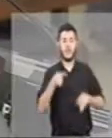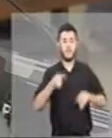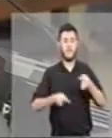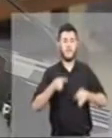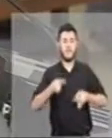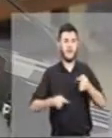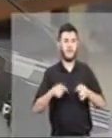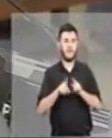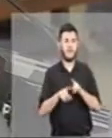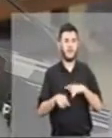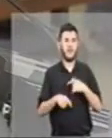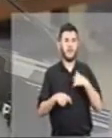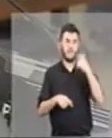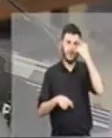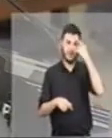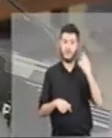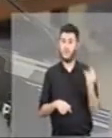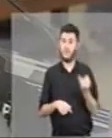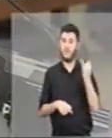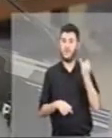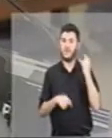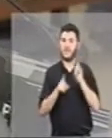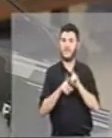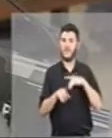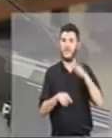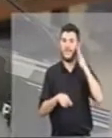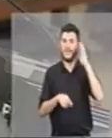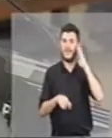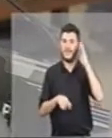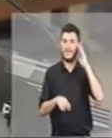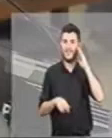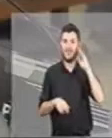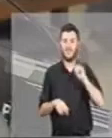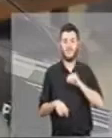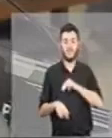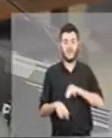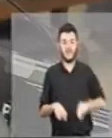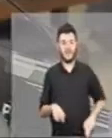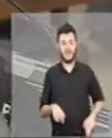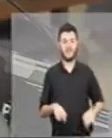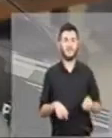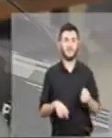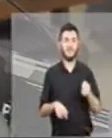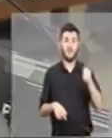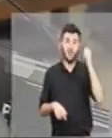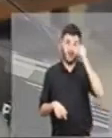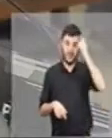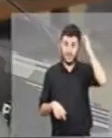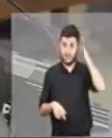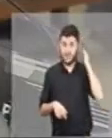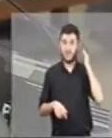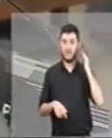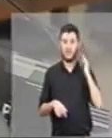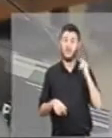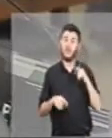tinha entendido de maneira diferente, o ministro Alexandre disse que não era assim, portanto, gostaria de entender a opinião dele.